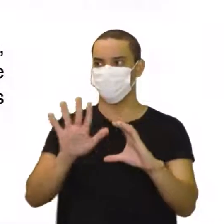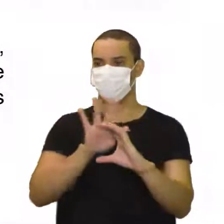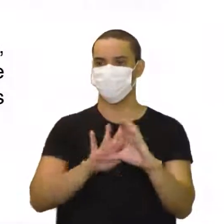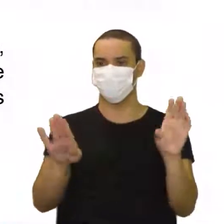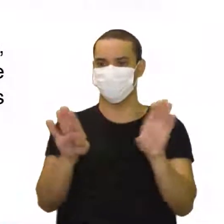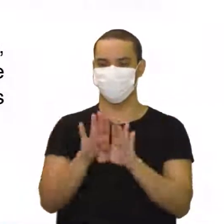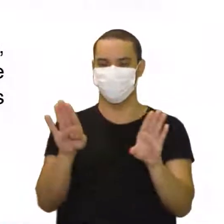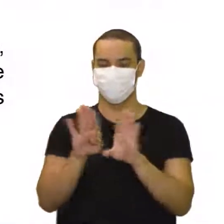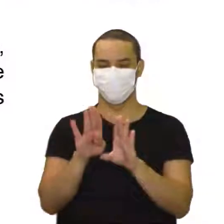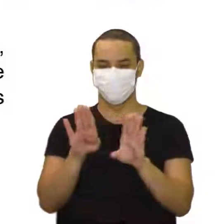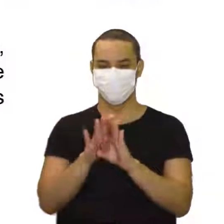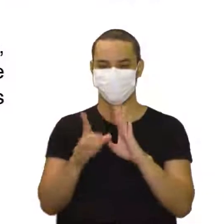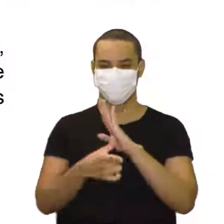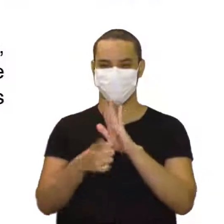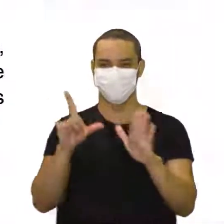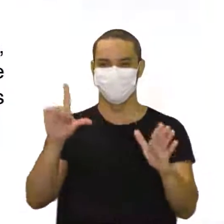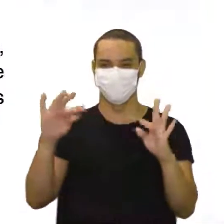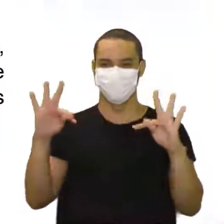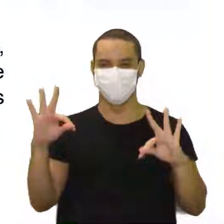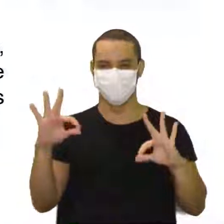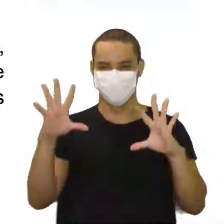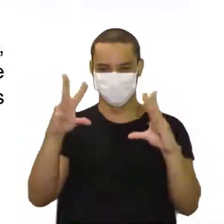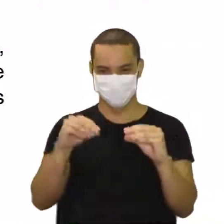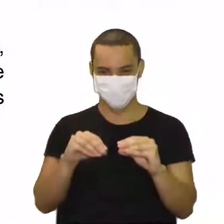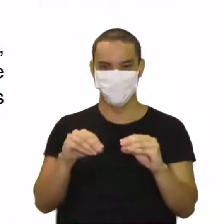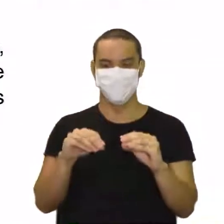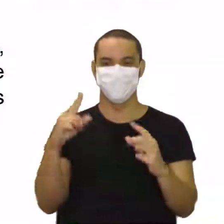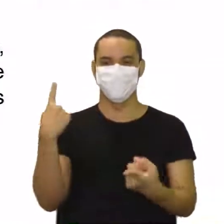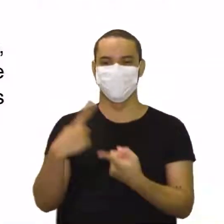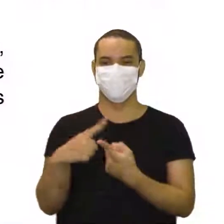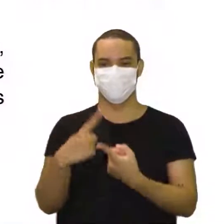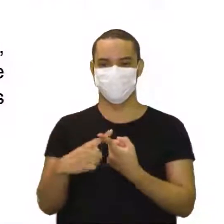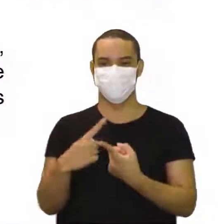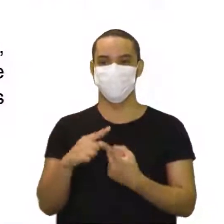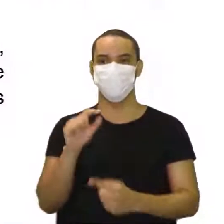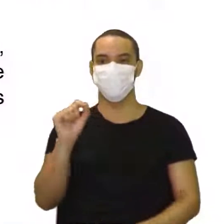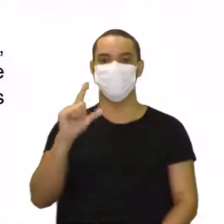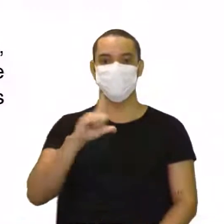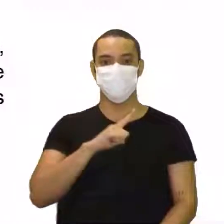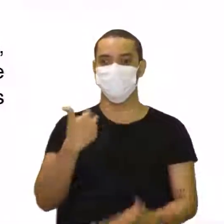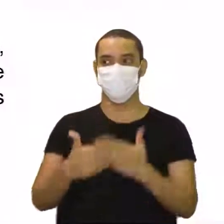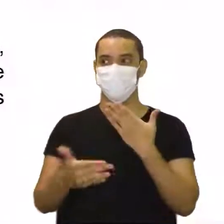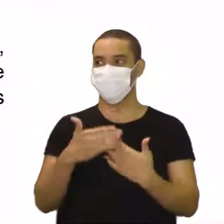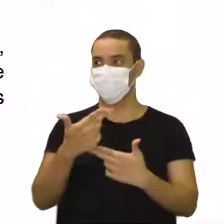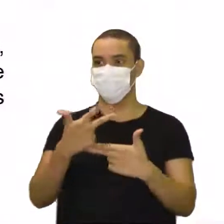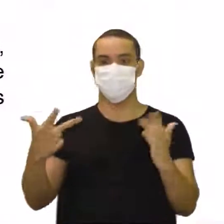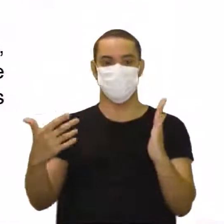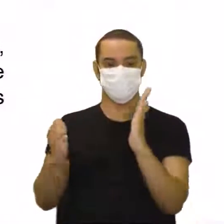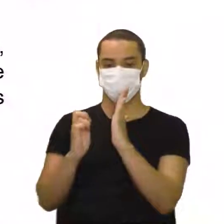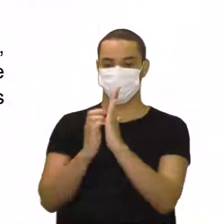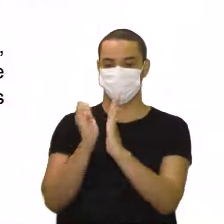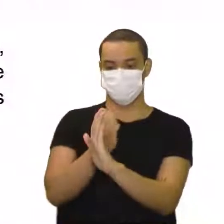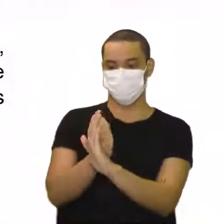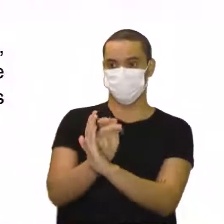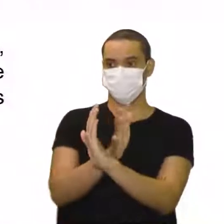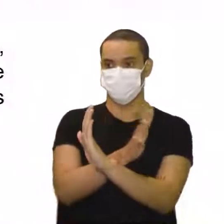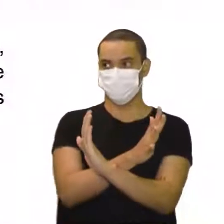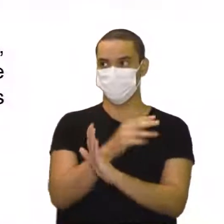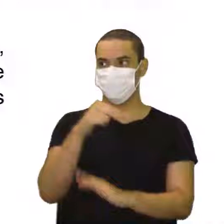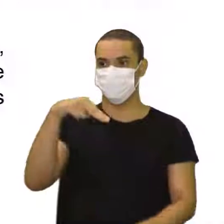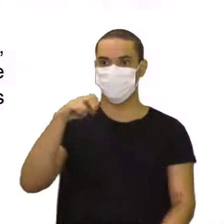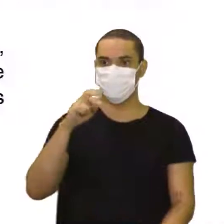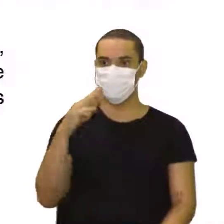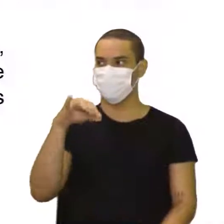atravessa todo ele e sai. Então, praticamente, como foi falado, ele passa por qualquer coisa. Neutrinos são